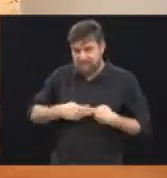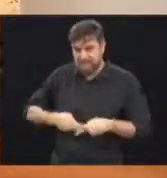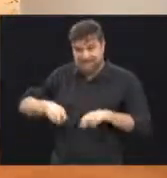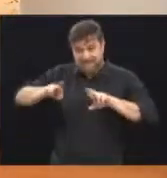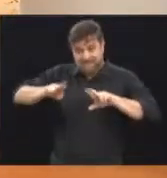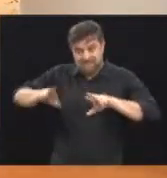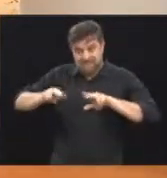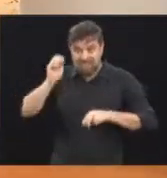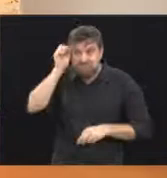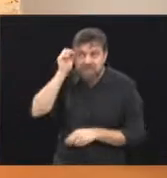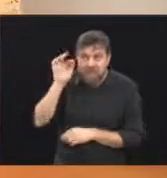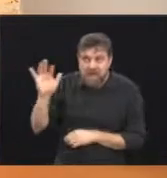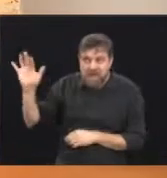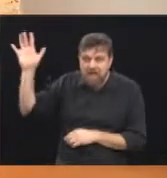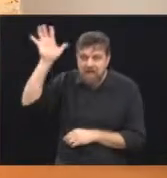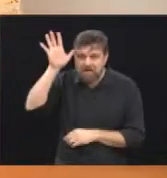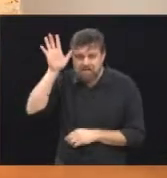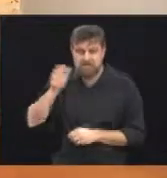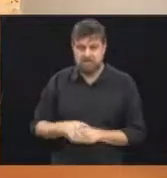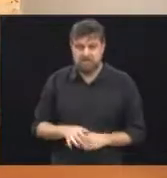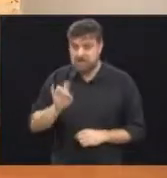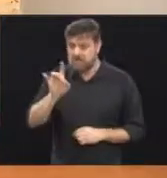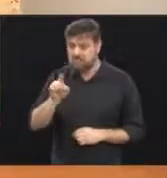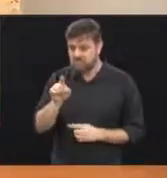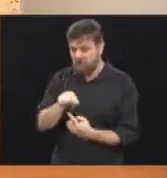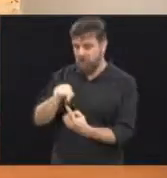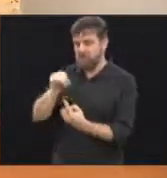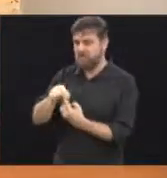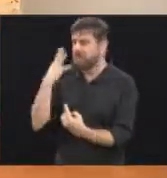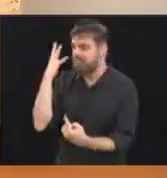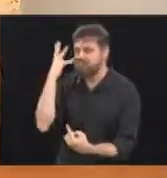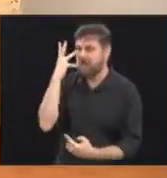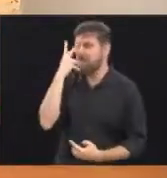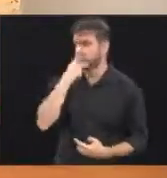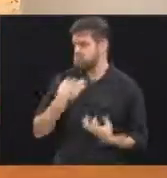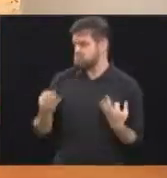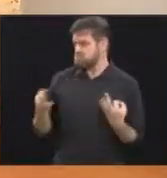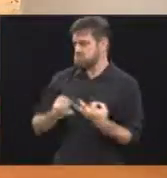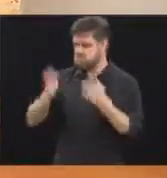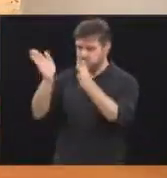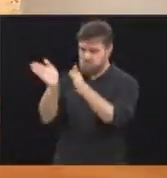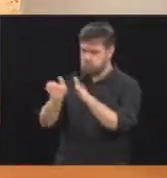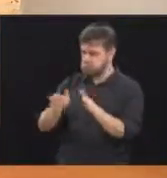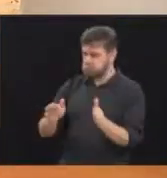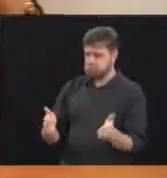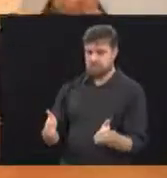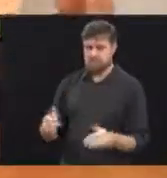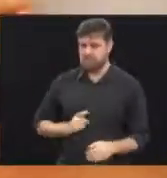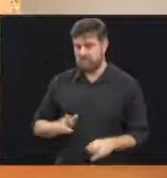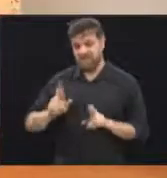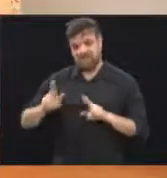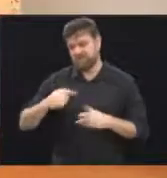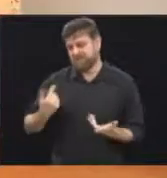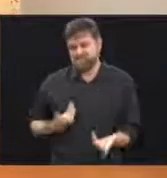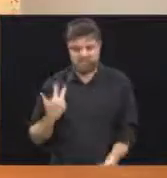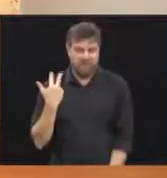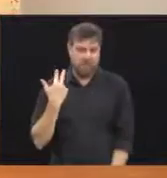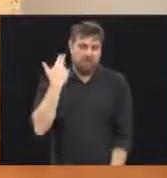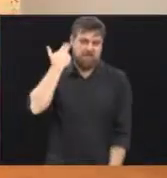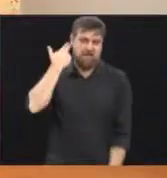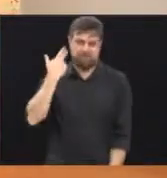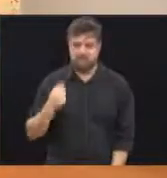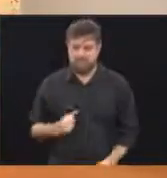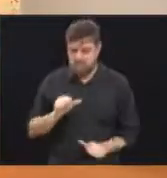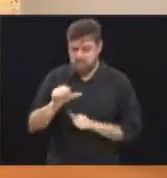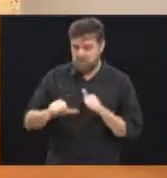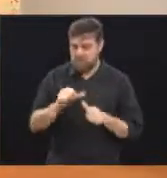se imagina, não é uma estética, não é como ir a um esteticista, um cabeleireiro, não é como fazer